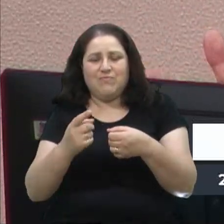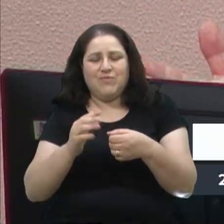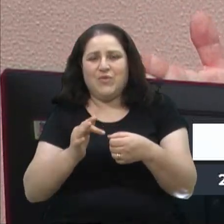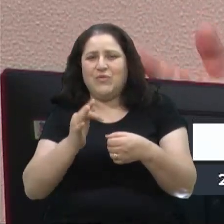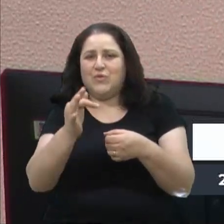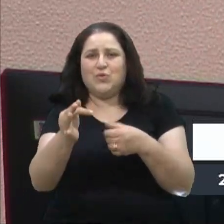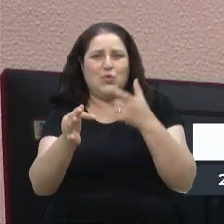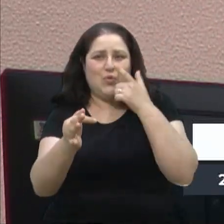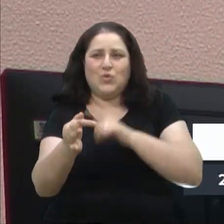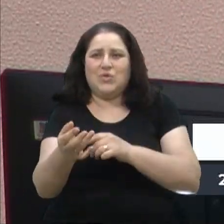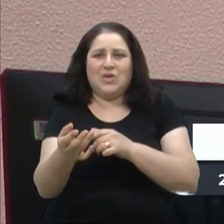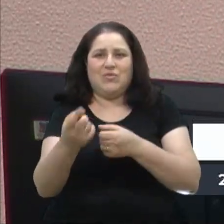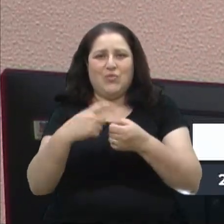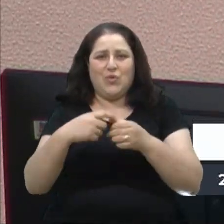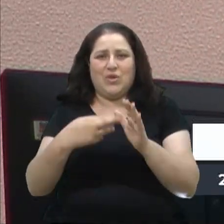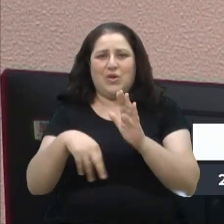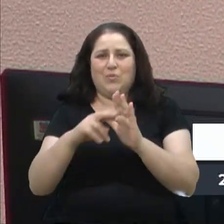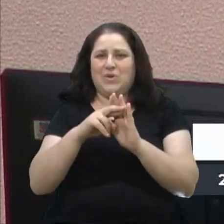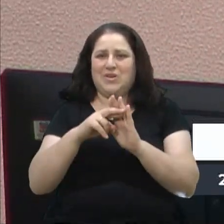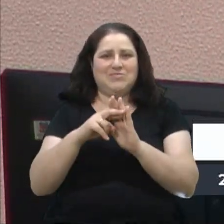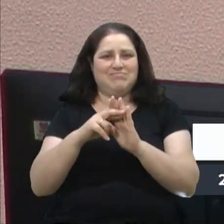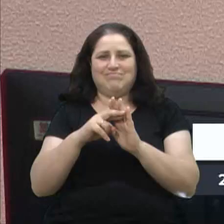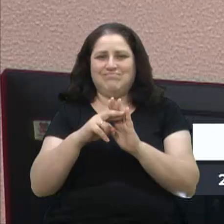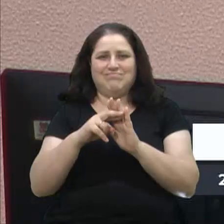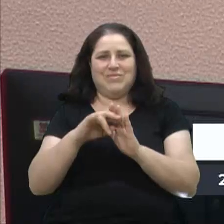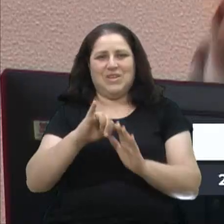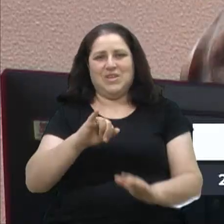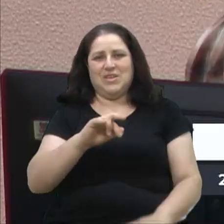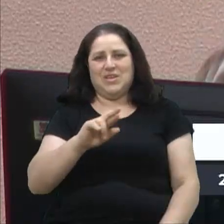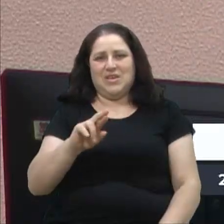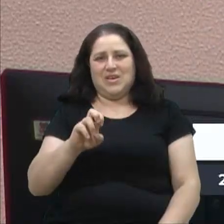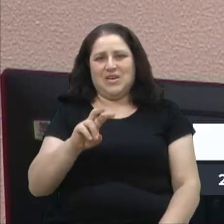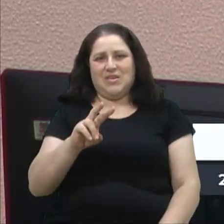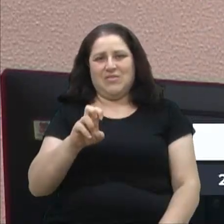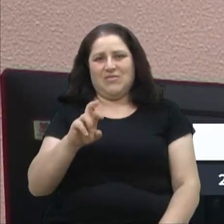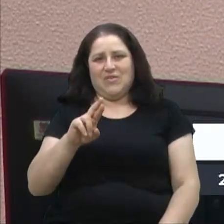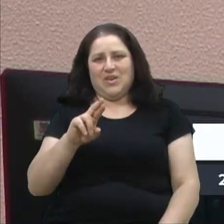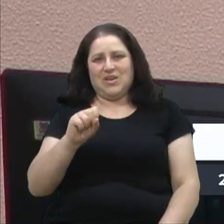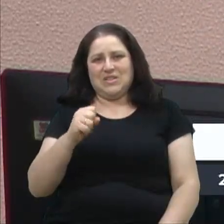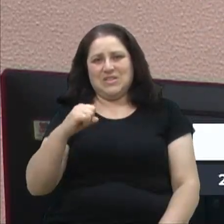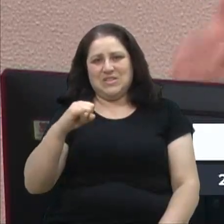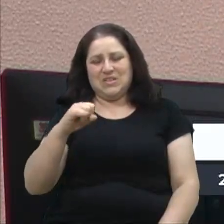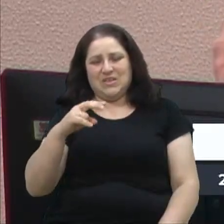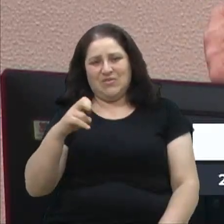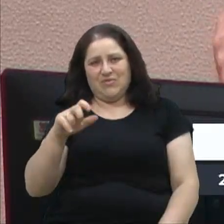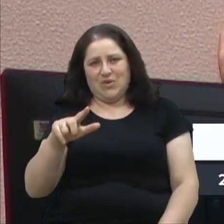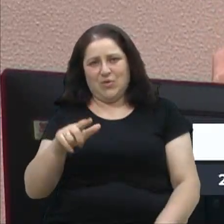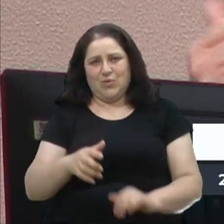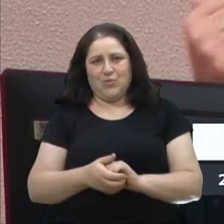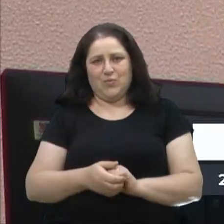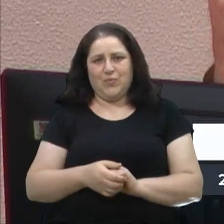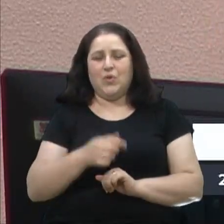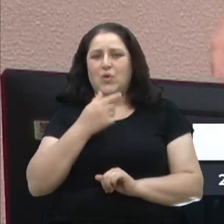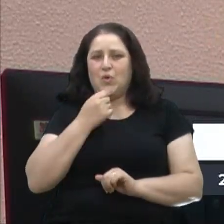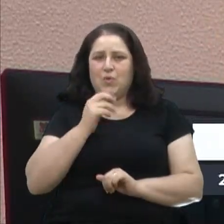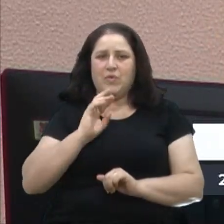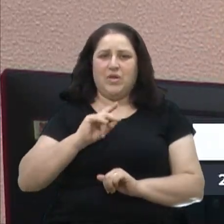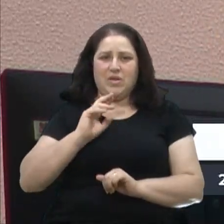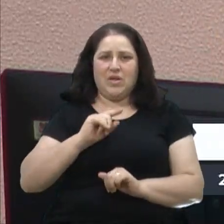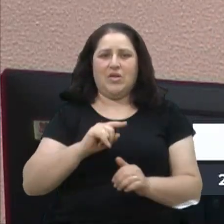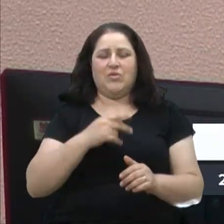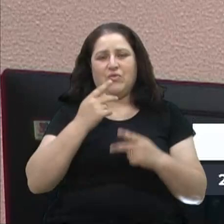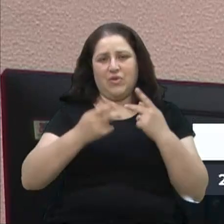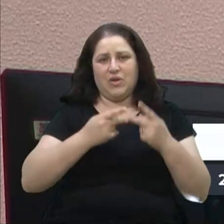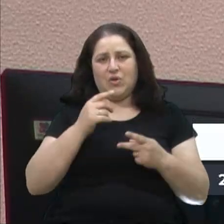mais ter volta. O Renato falou exatamente disso, e eu já estou respondendo a tua pergunta, porque esse vídeo, que não deu para